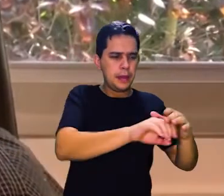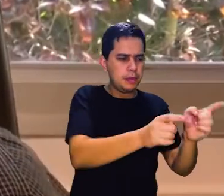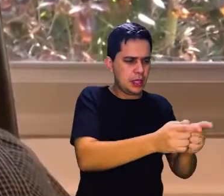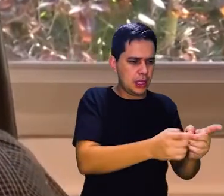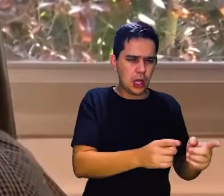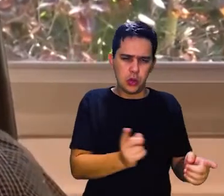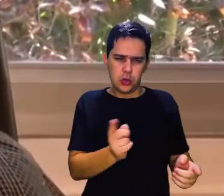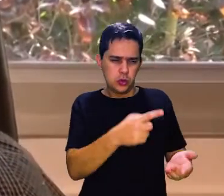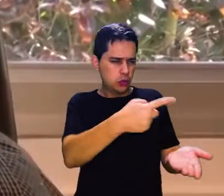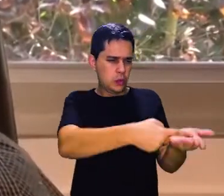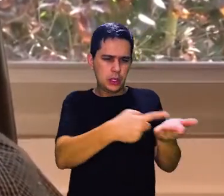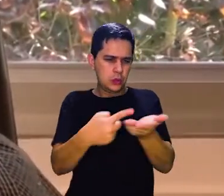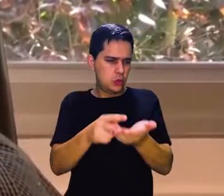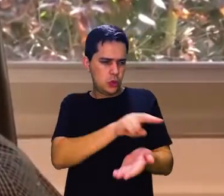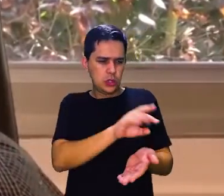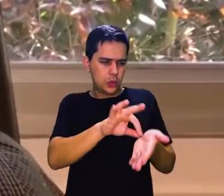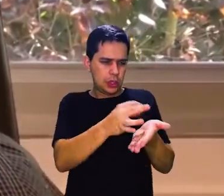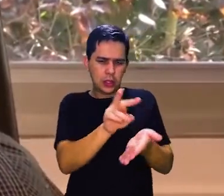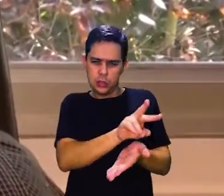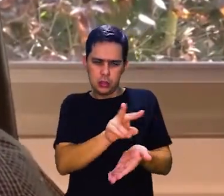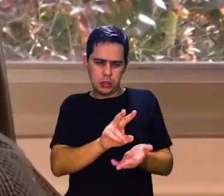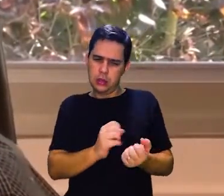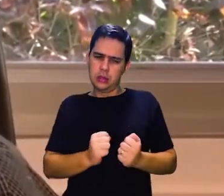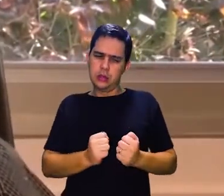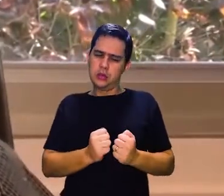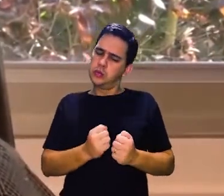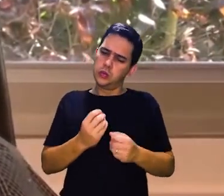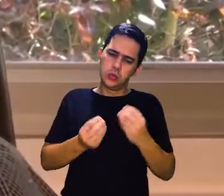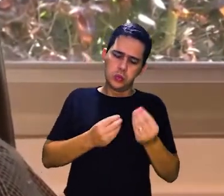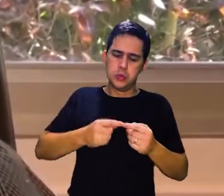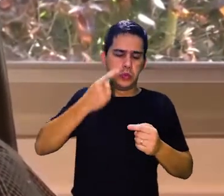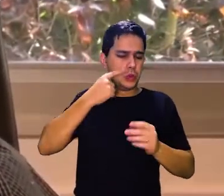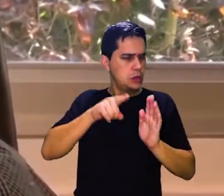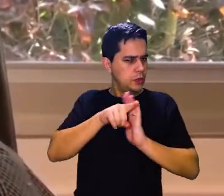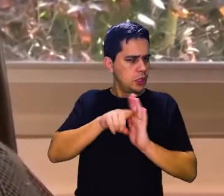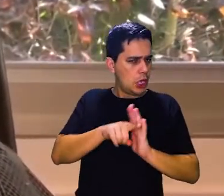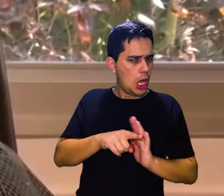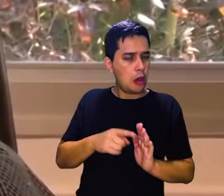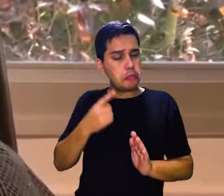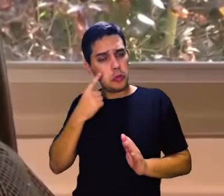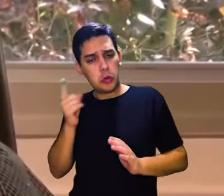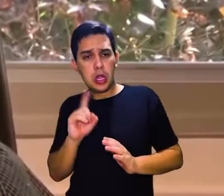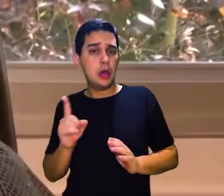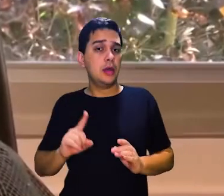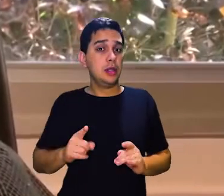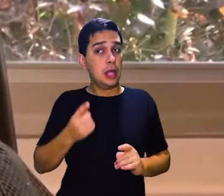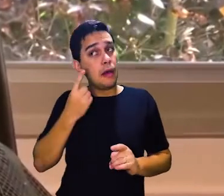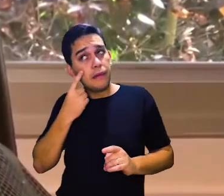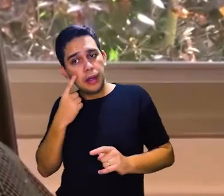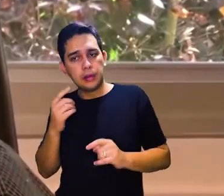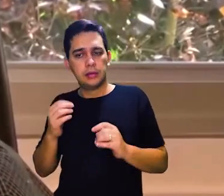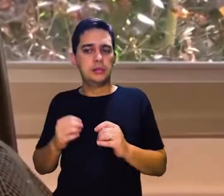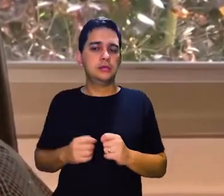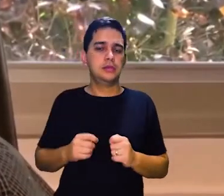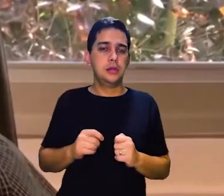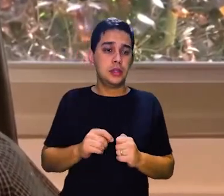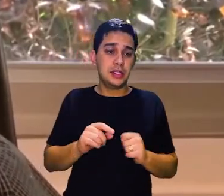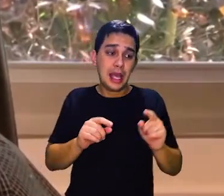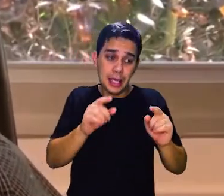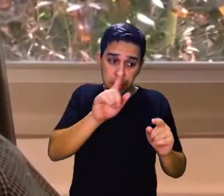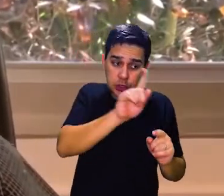dessa relação jurídica entre a Orla Rio e essa pessoa, essa gestora direta,